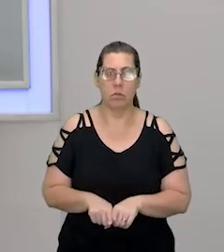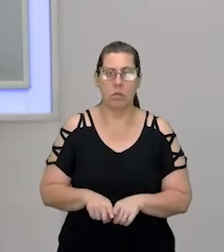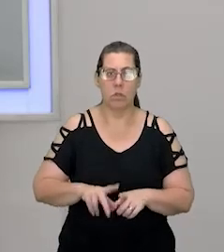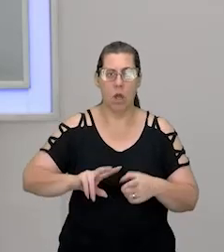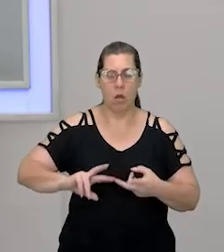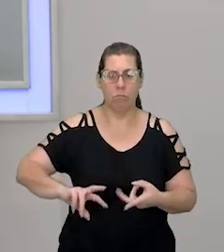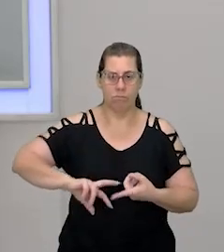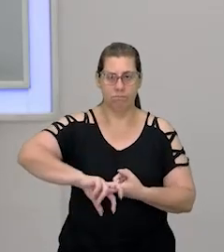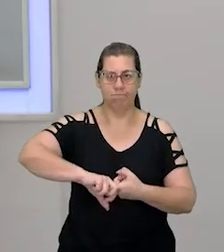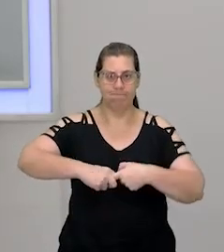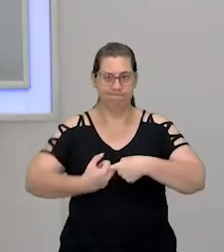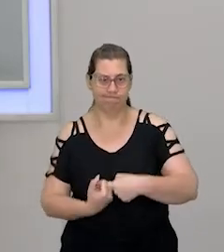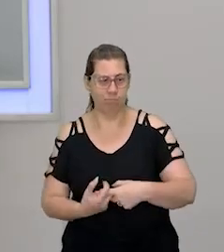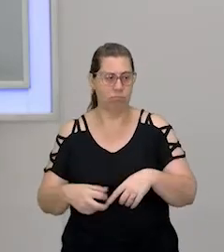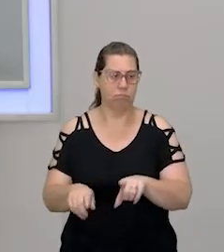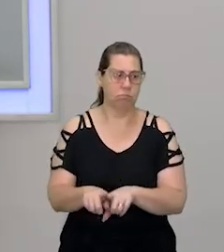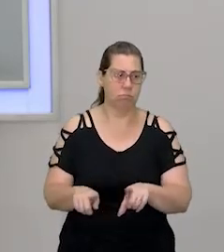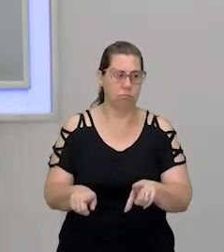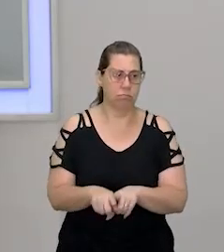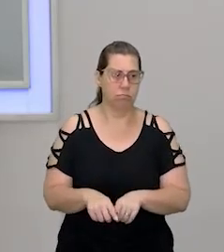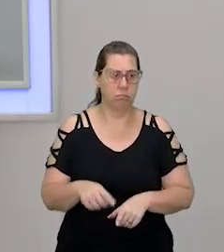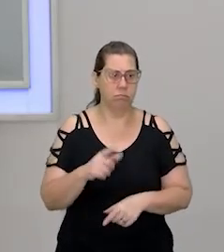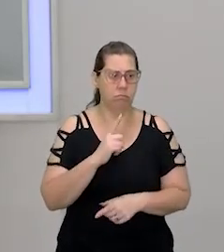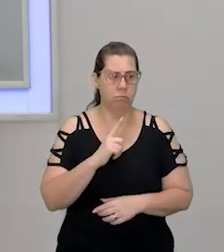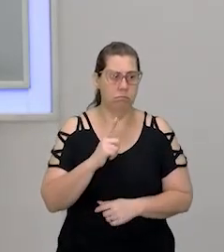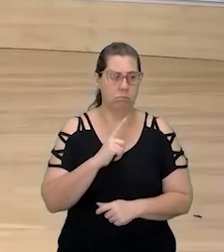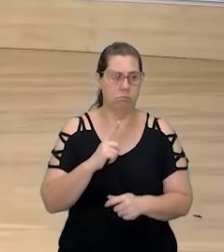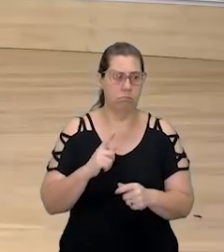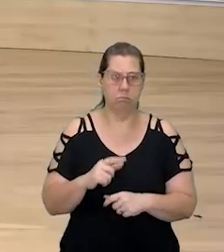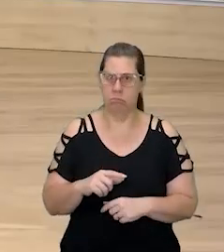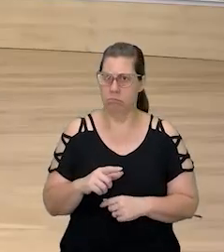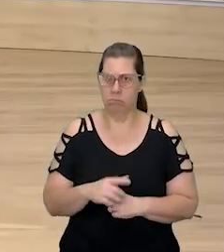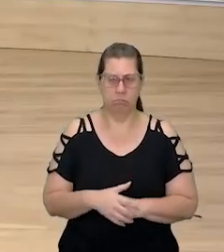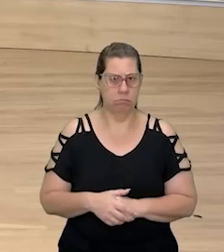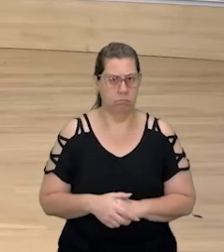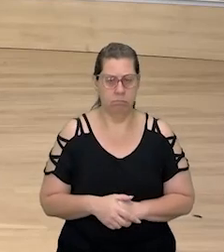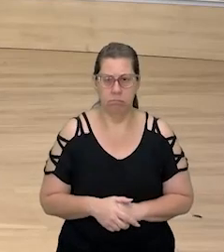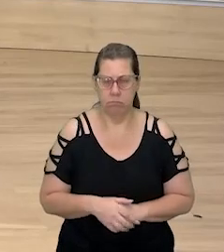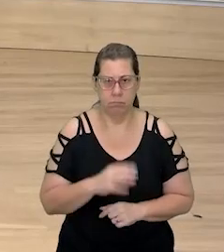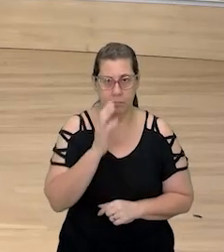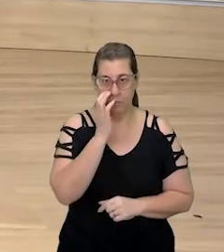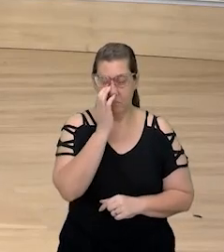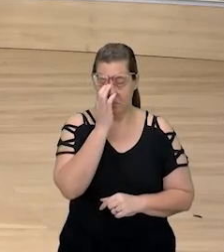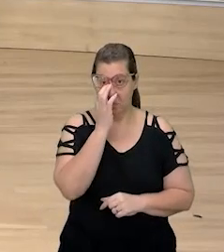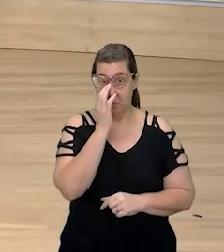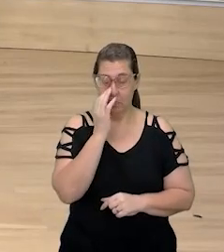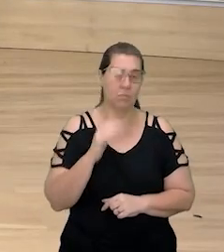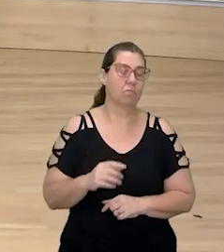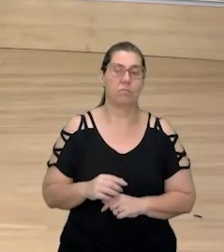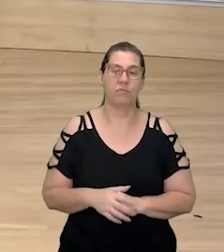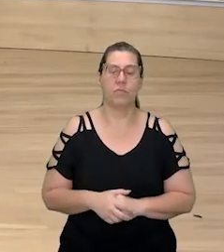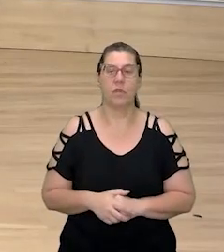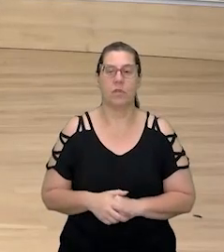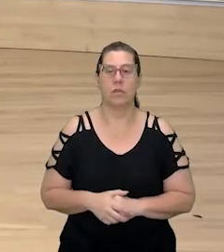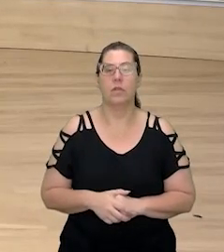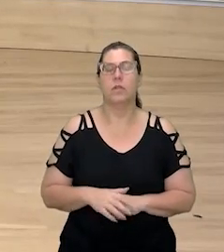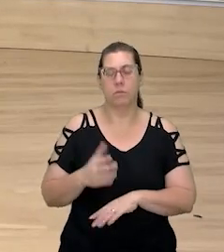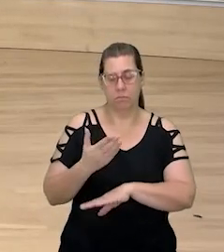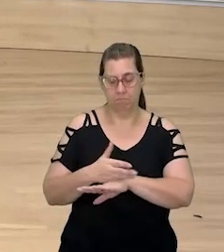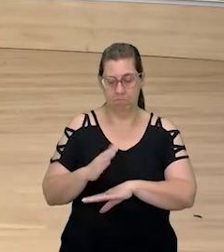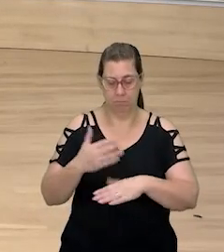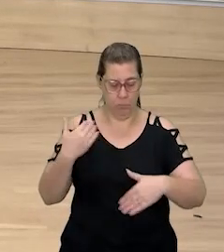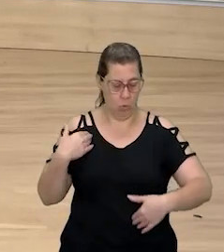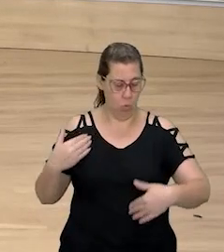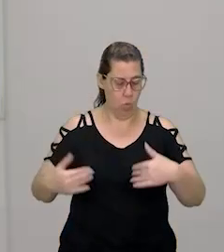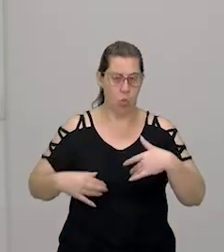chaves, imobilizações, né? Estrangulamentos no chão. E com isso, né? Você treina seu corpo